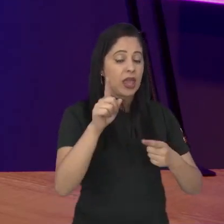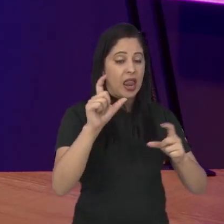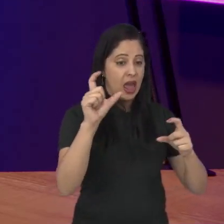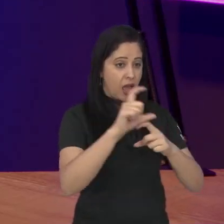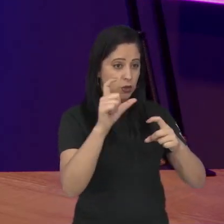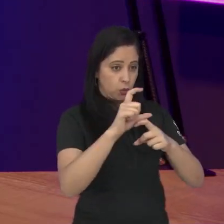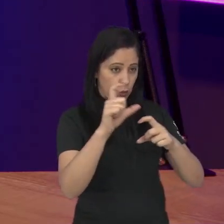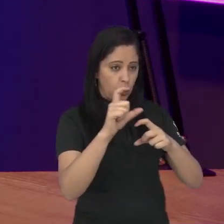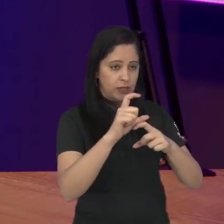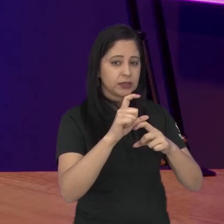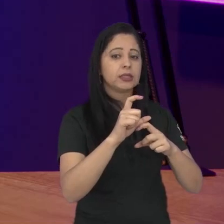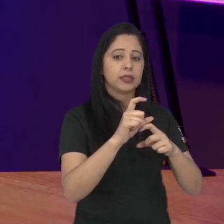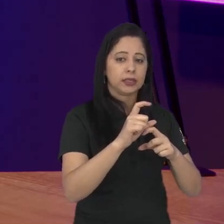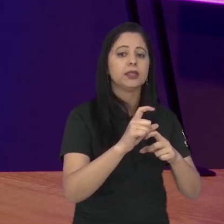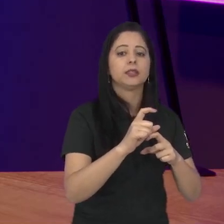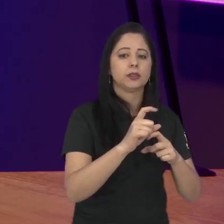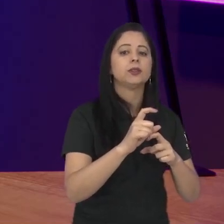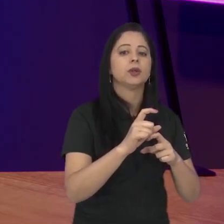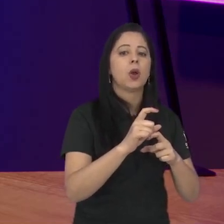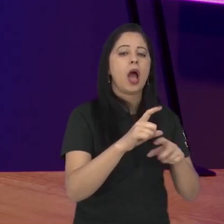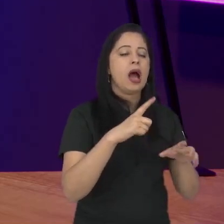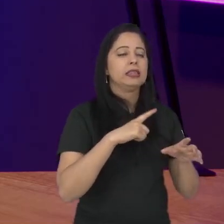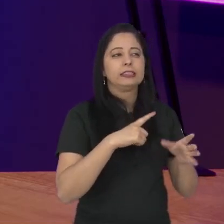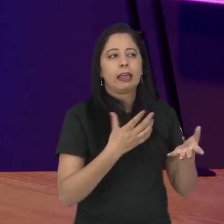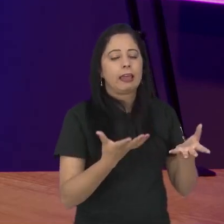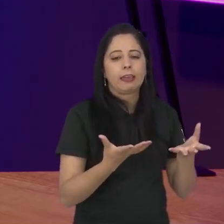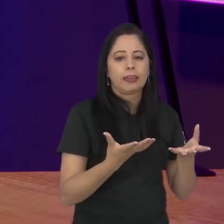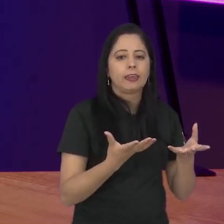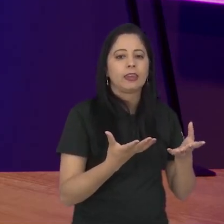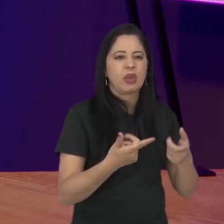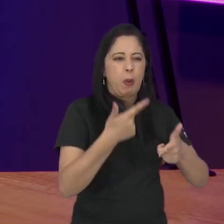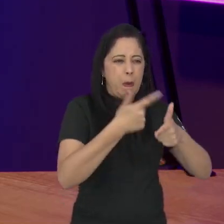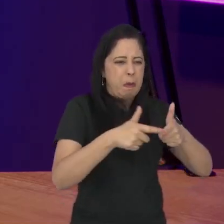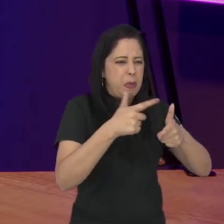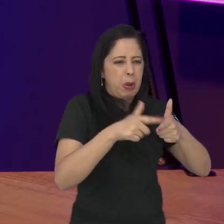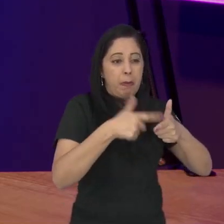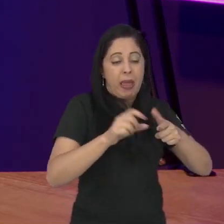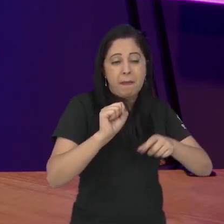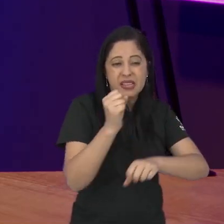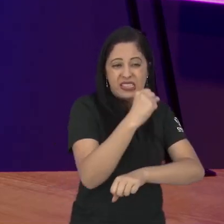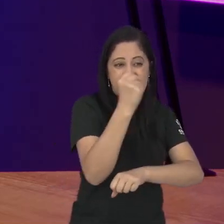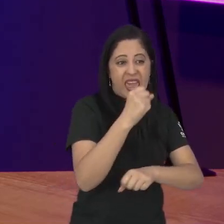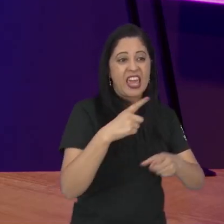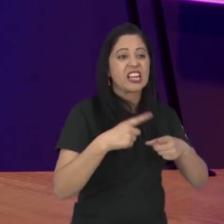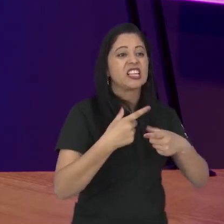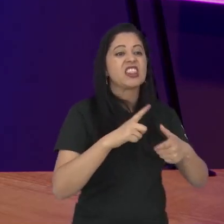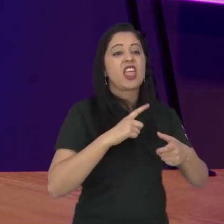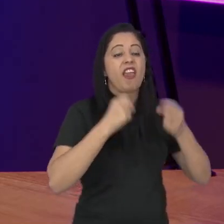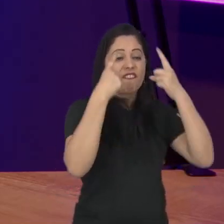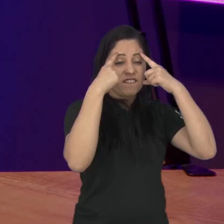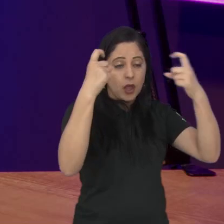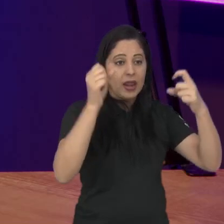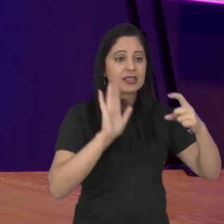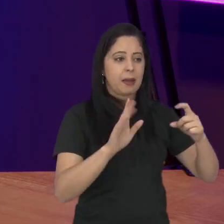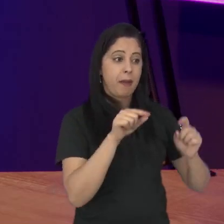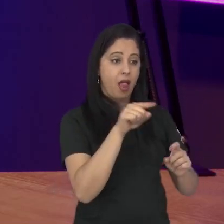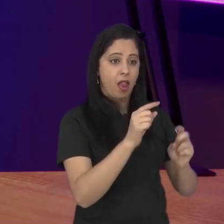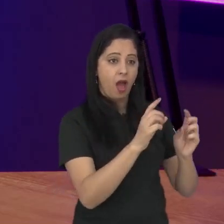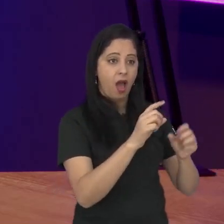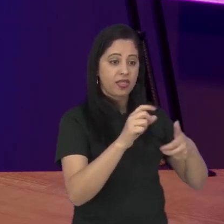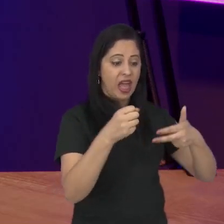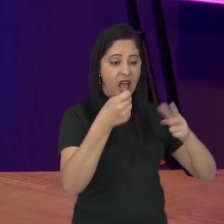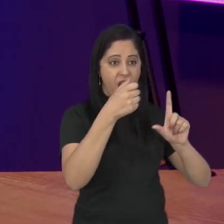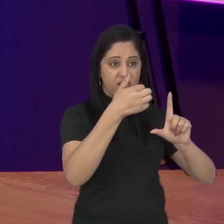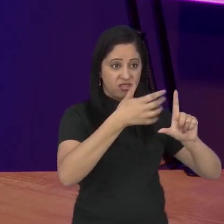comentou bastante isso, de que os quadrinhos eles trazem uma problemática muito mais violenta. E nos quadrinhos e